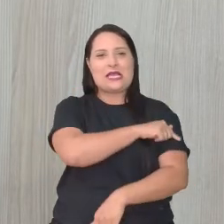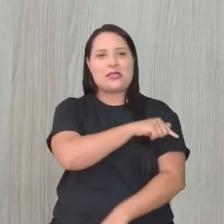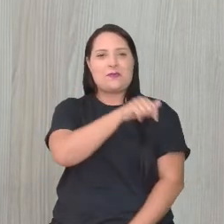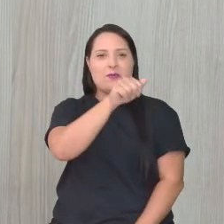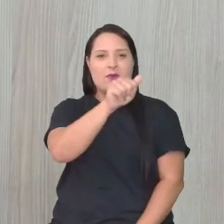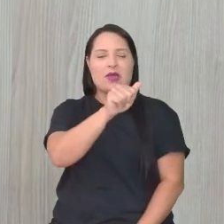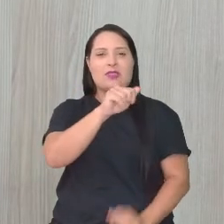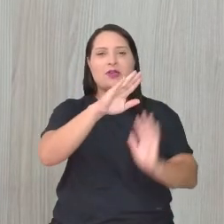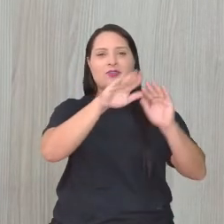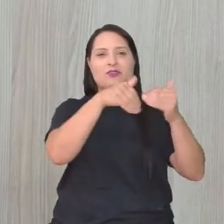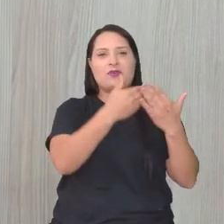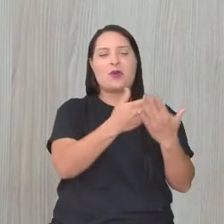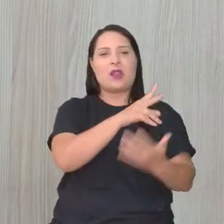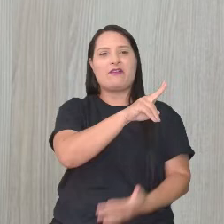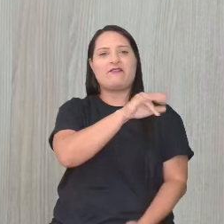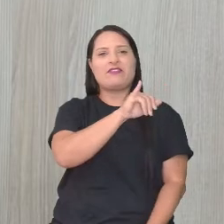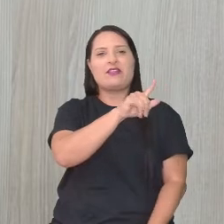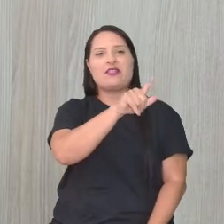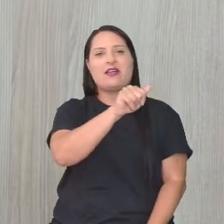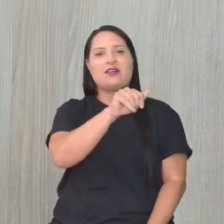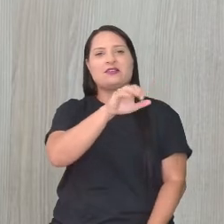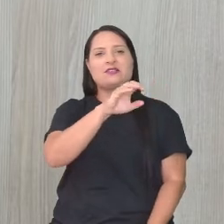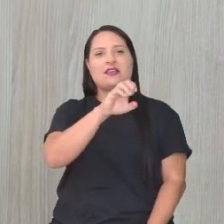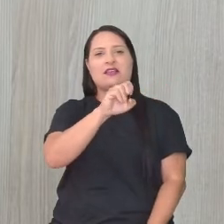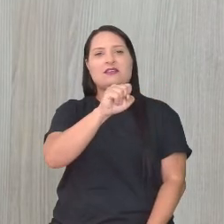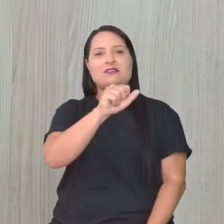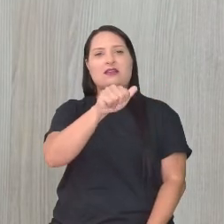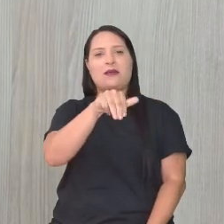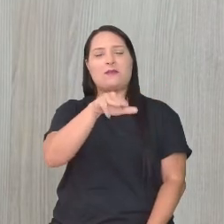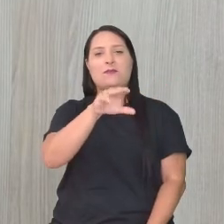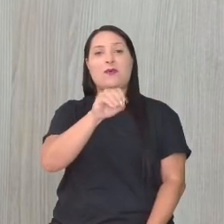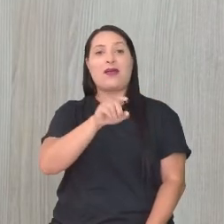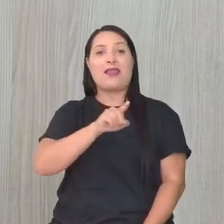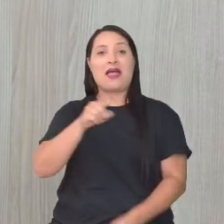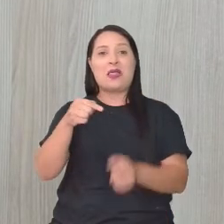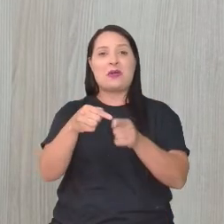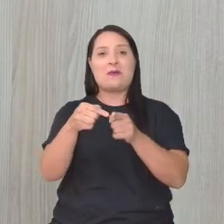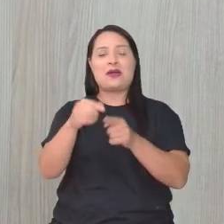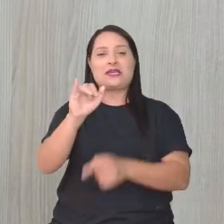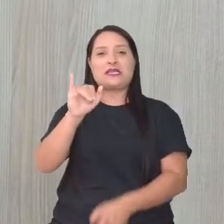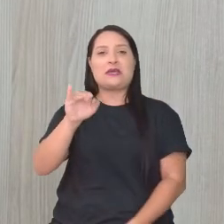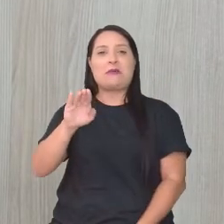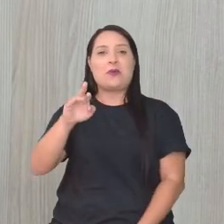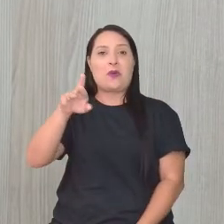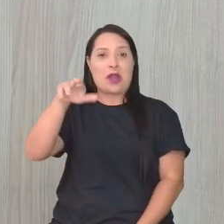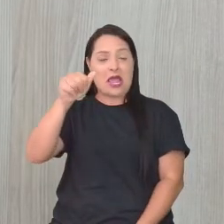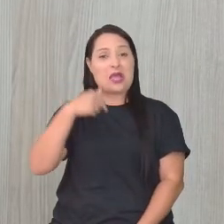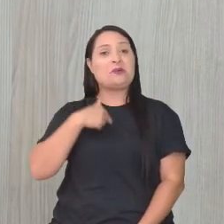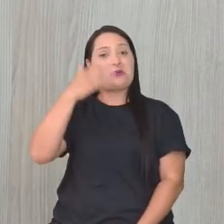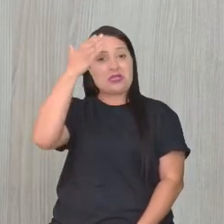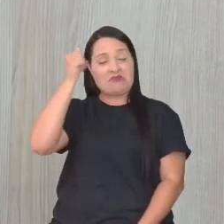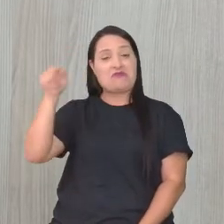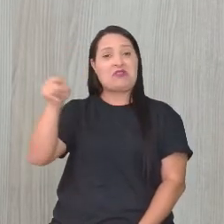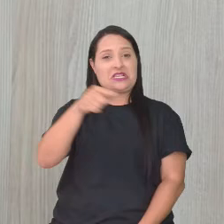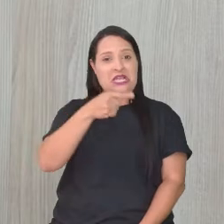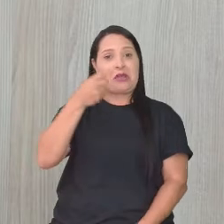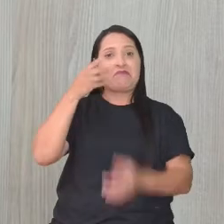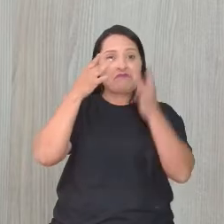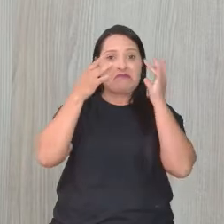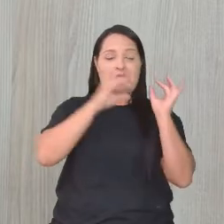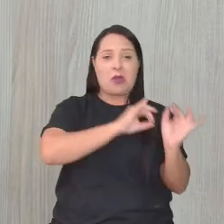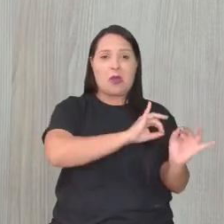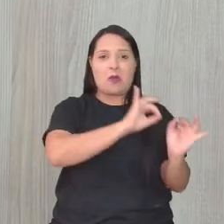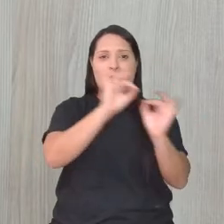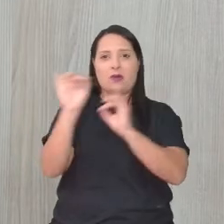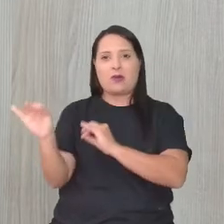escola Vila Sésamo, aí no Ibura. Galera, eu tô sabendo aí que vocês estão acompanhando as aulas ao vivo e a cores, né?